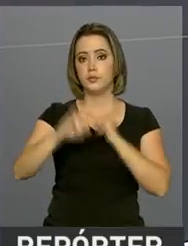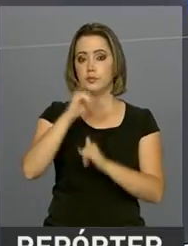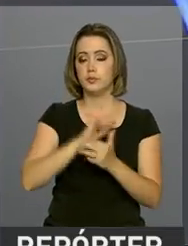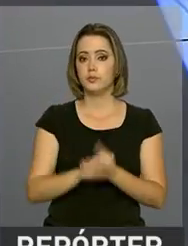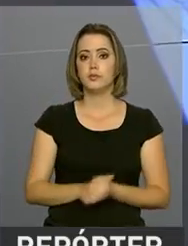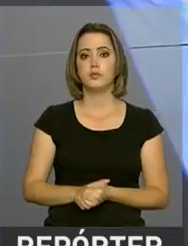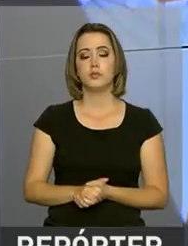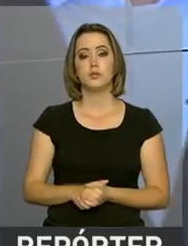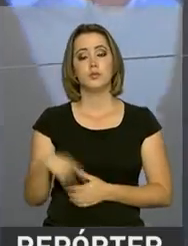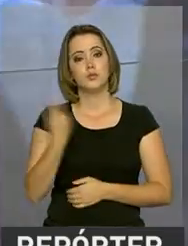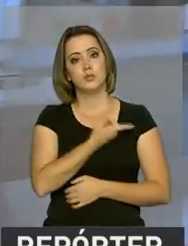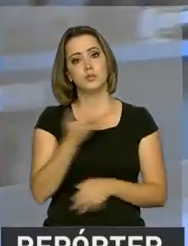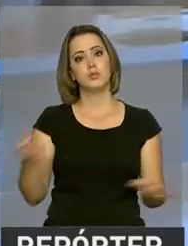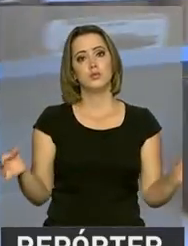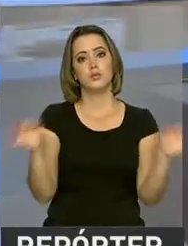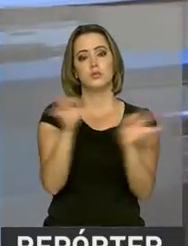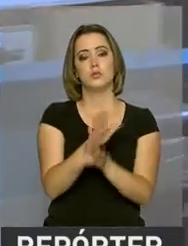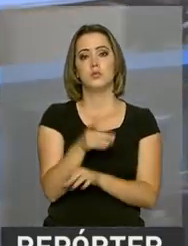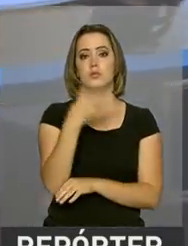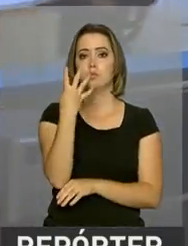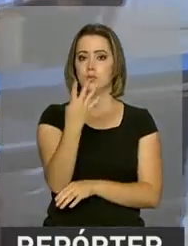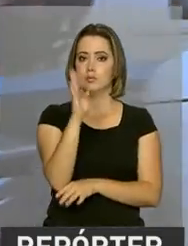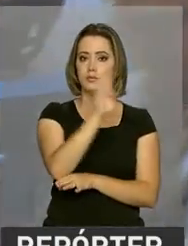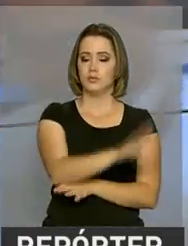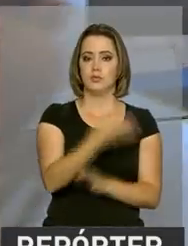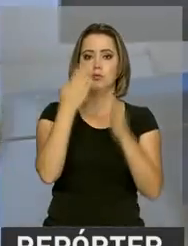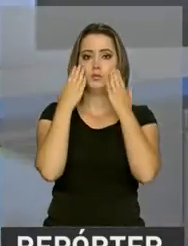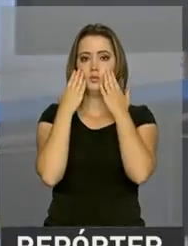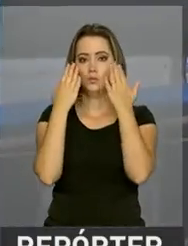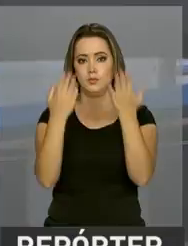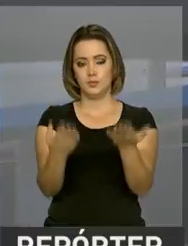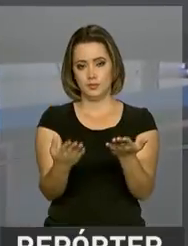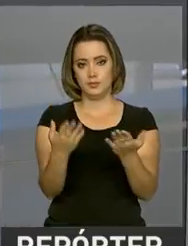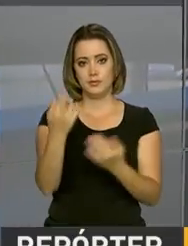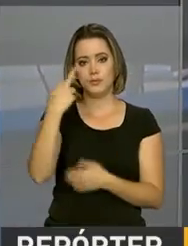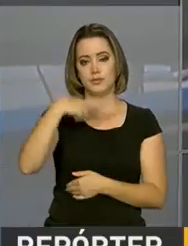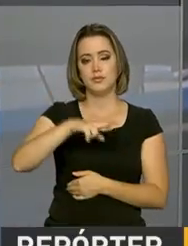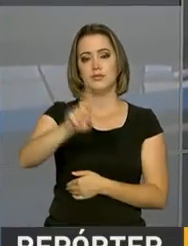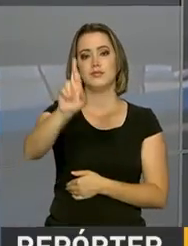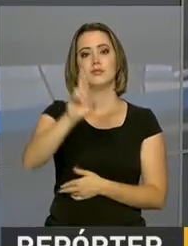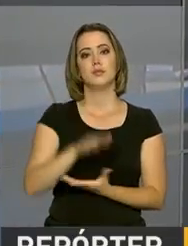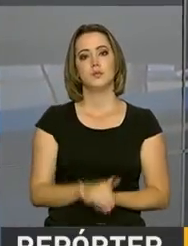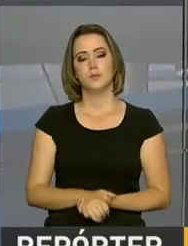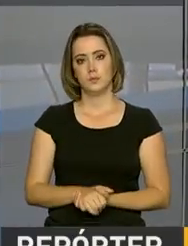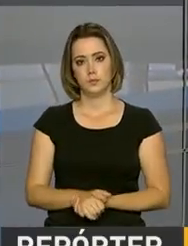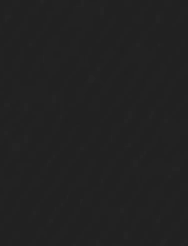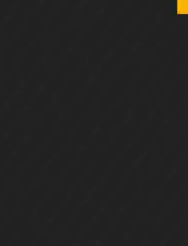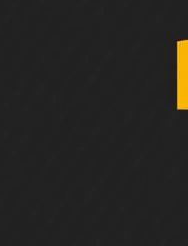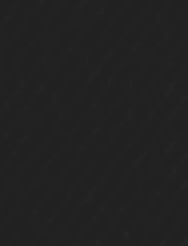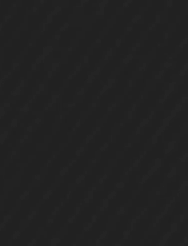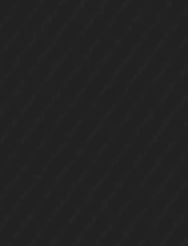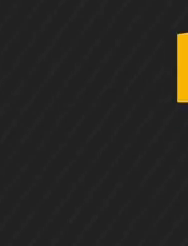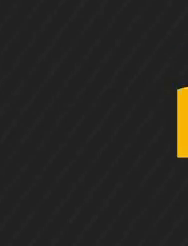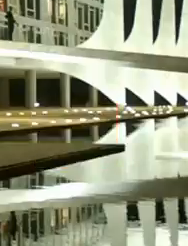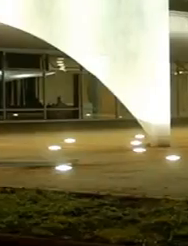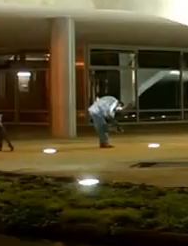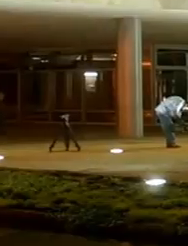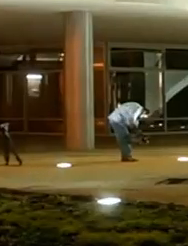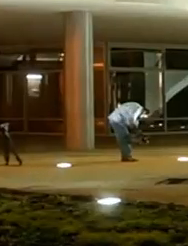informações nós ficamos por aqui voltaremos às quatro da tarde na próxima edição do repórter ele br